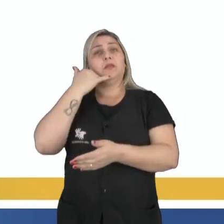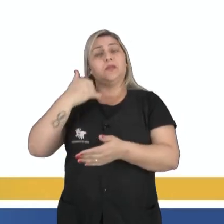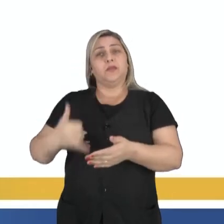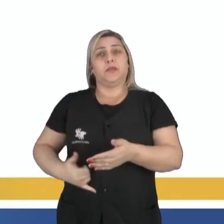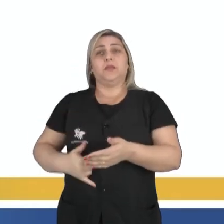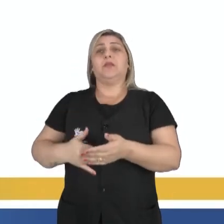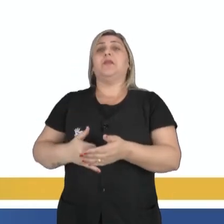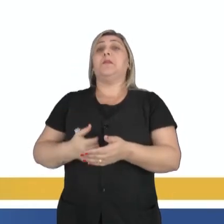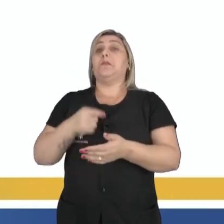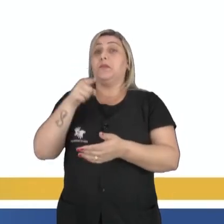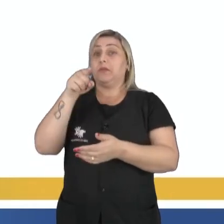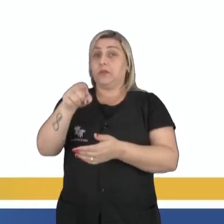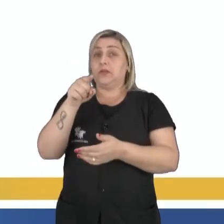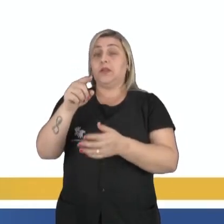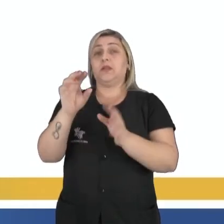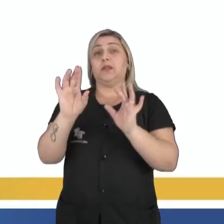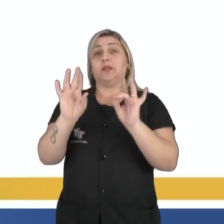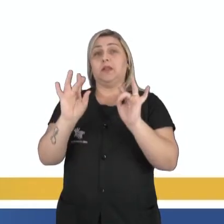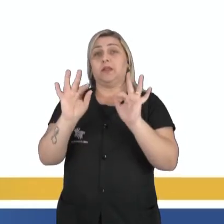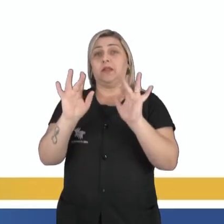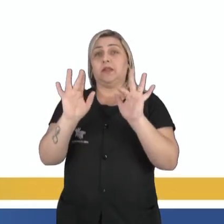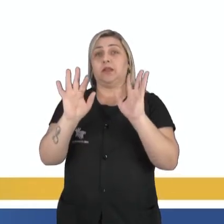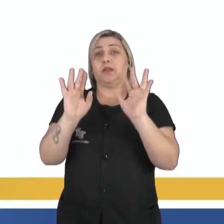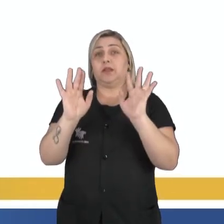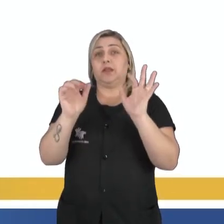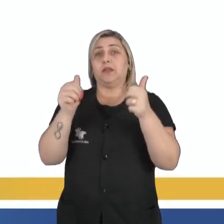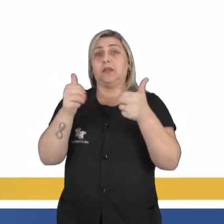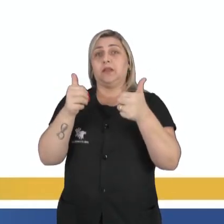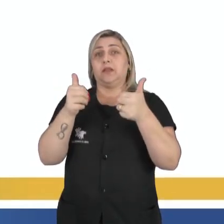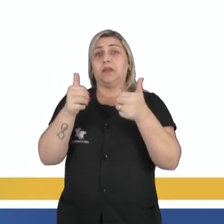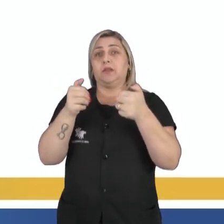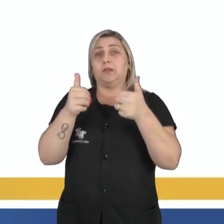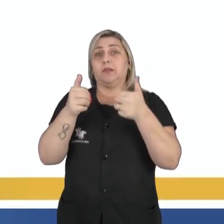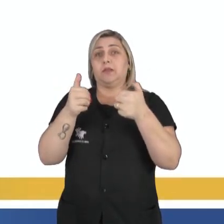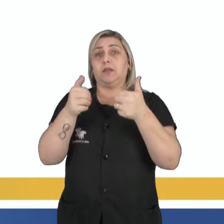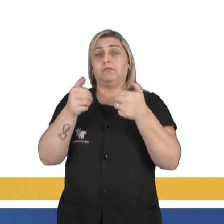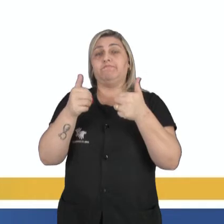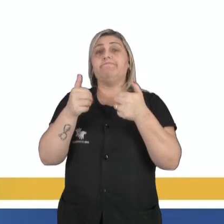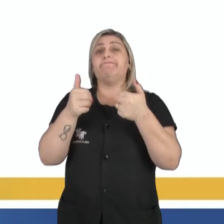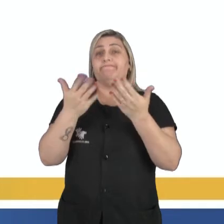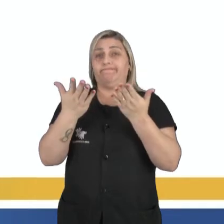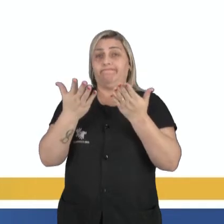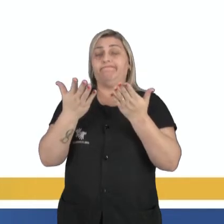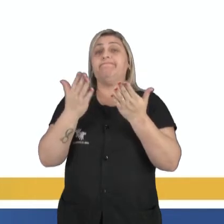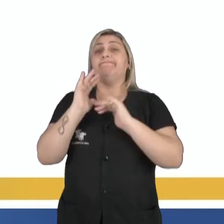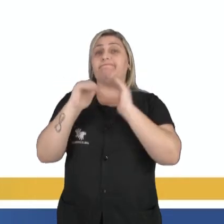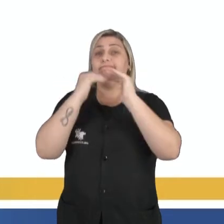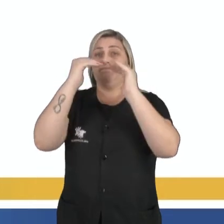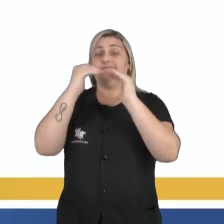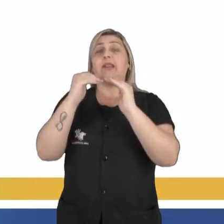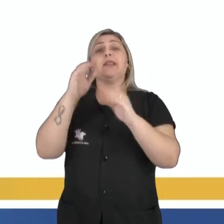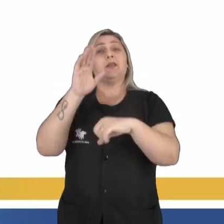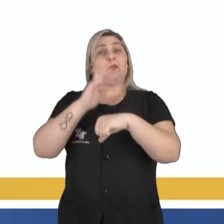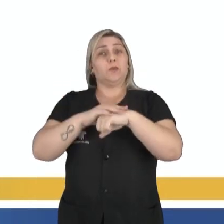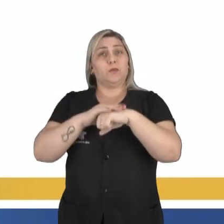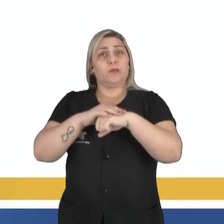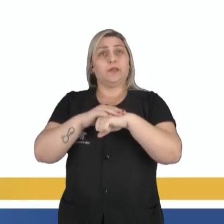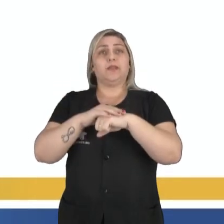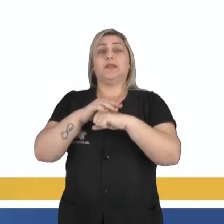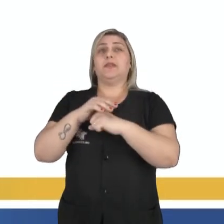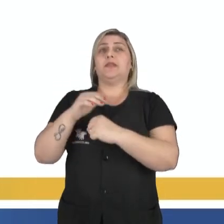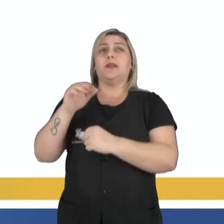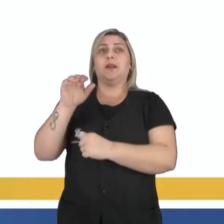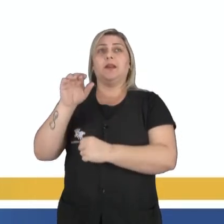celular, muito provavelmente seus dedos, especialmente os polegares, estão em vias de desenvolver BlackBerry